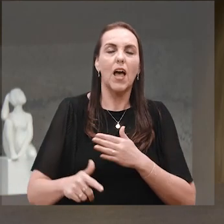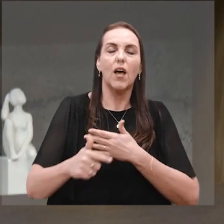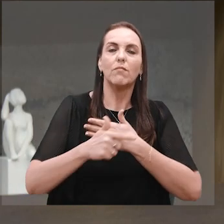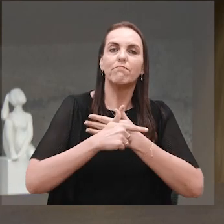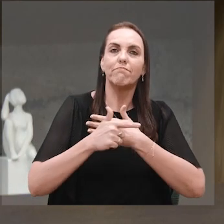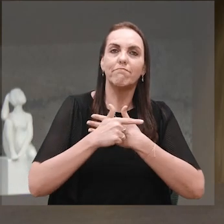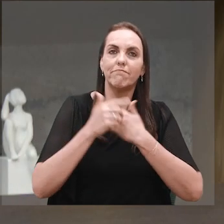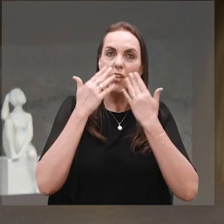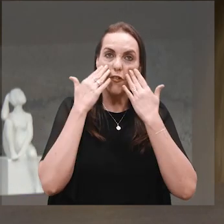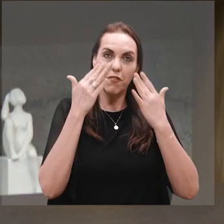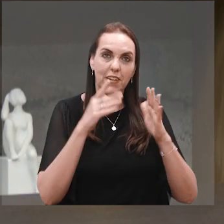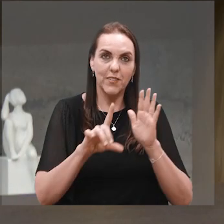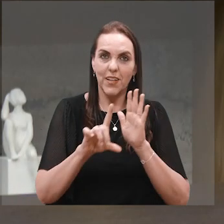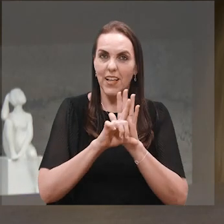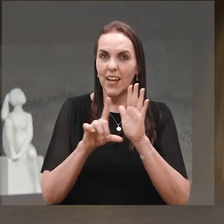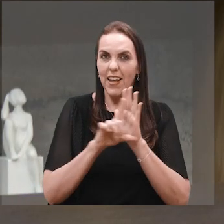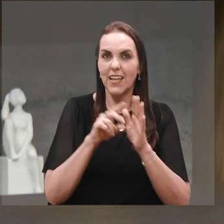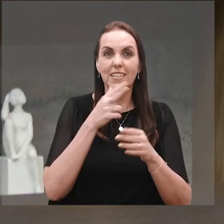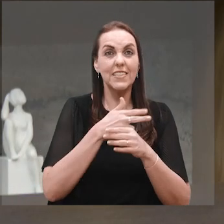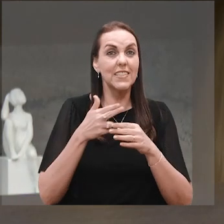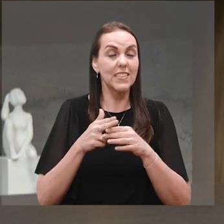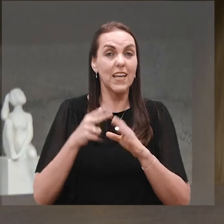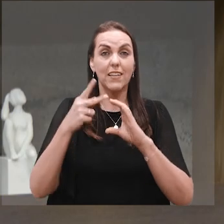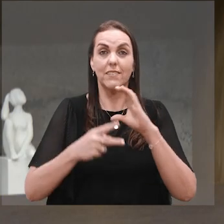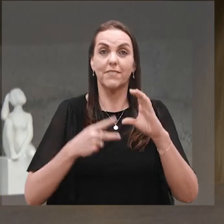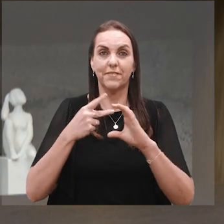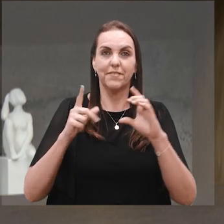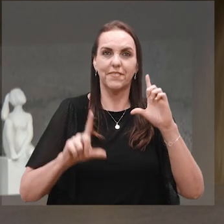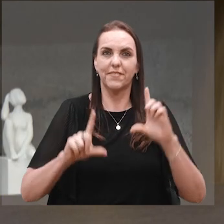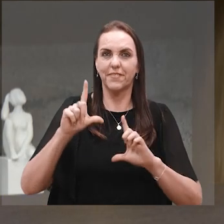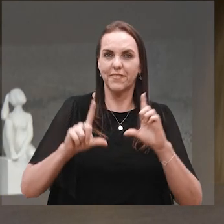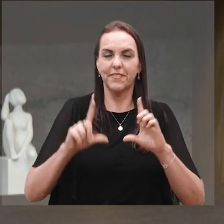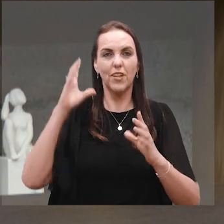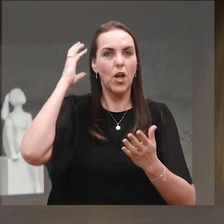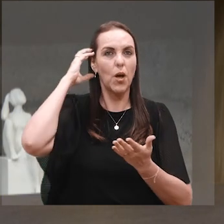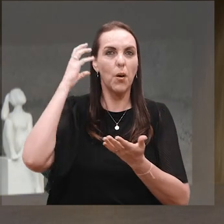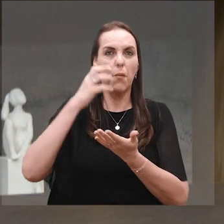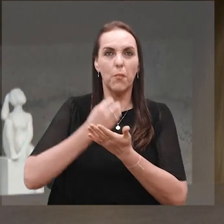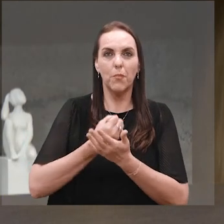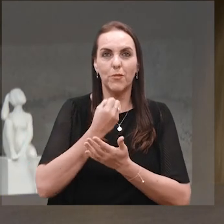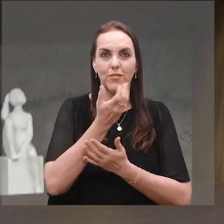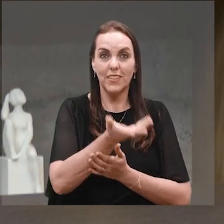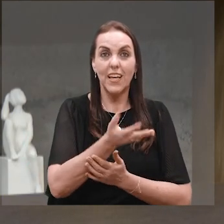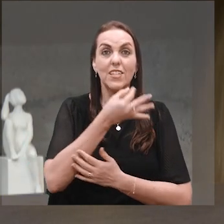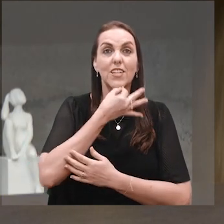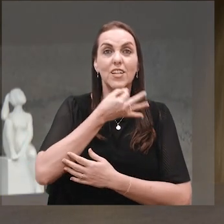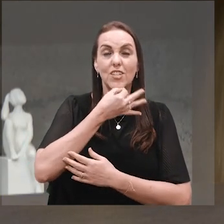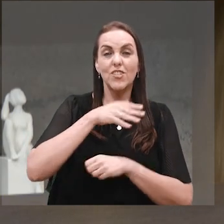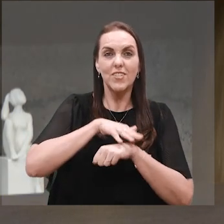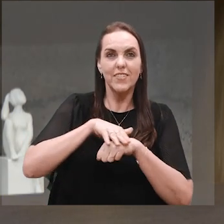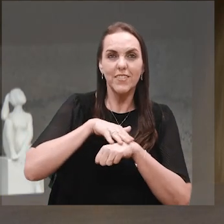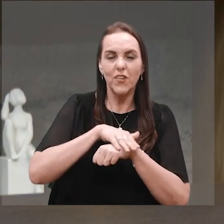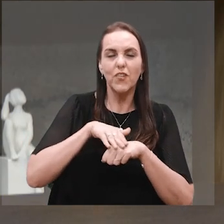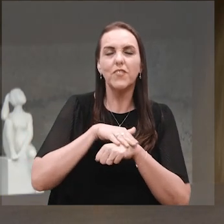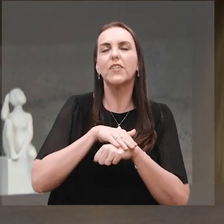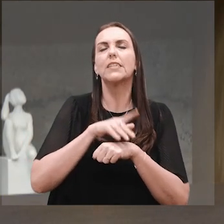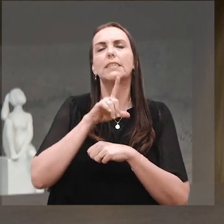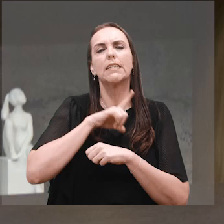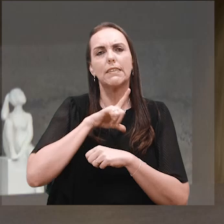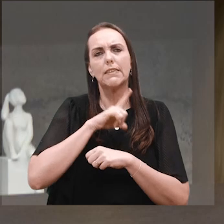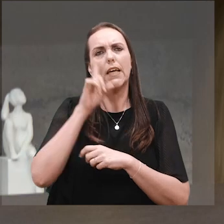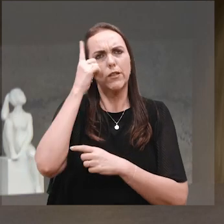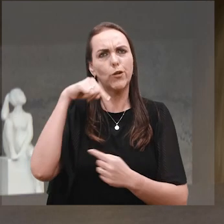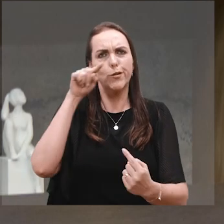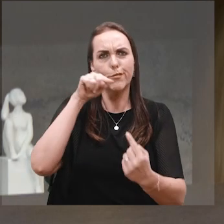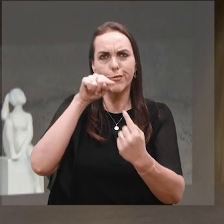papel do De Frente com a Lei, uma série da TV Câmara Caxias e do podcast Caxias Conversa, que tem a pretensão de, ao longo